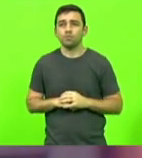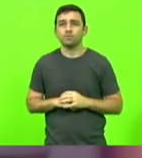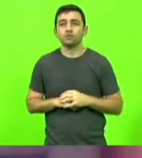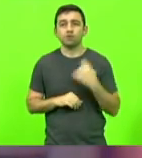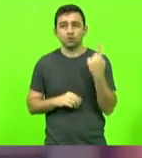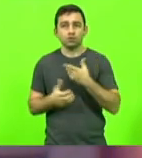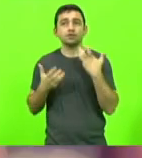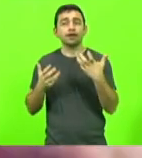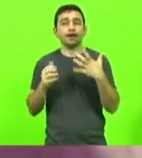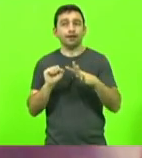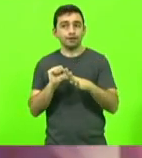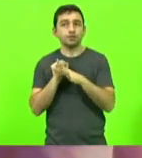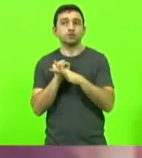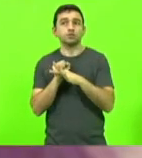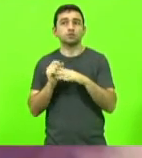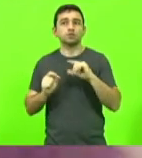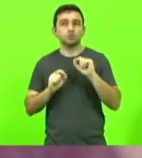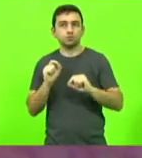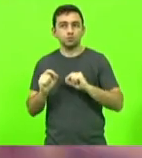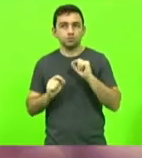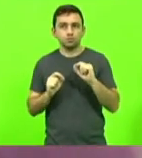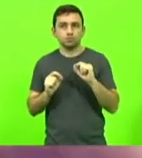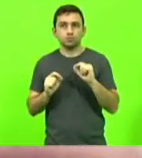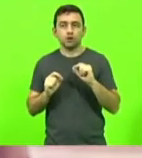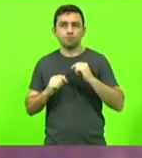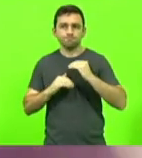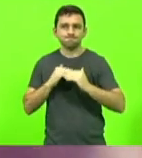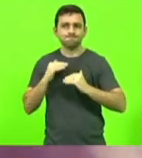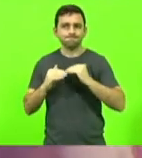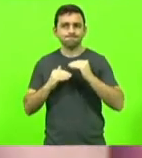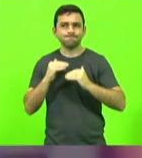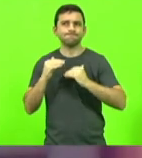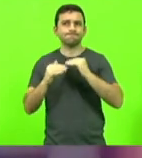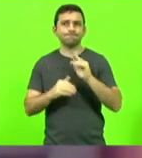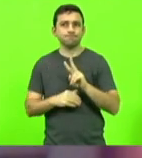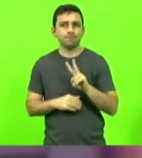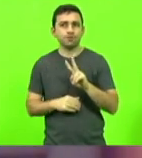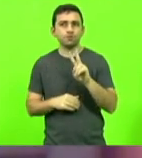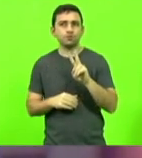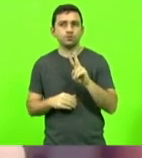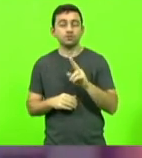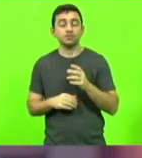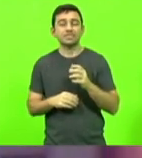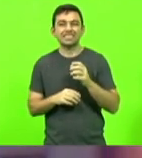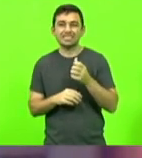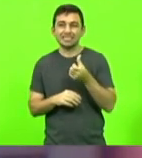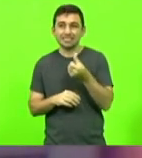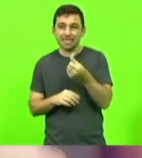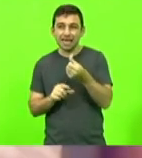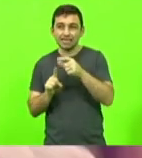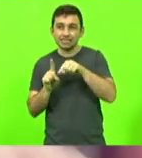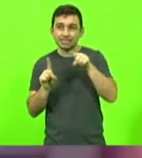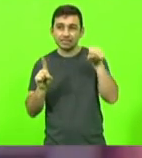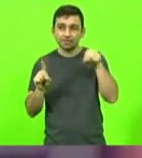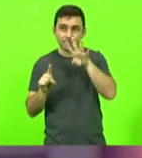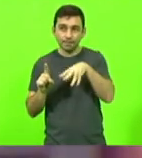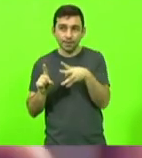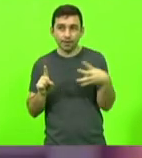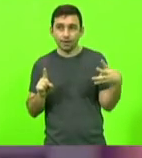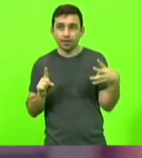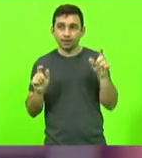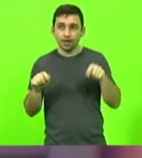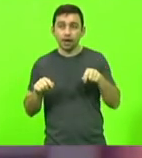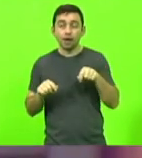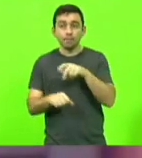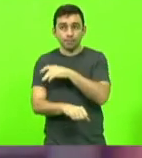é garantir o avanço, a valorização nos 6 níveis da tabela, que vão do